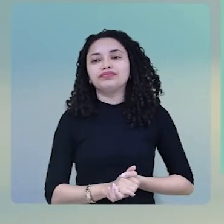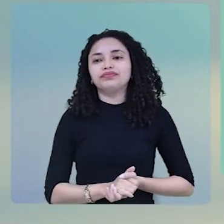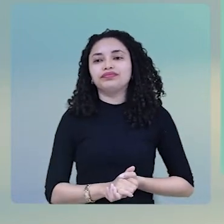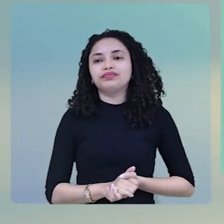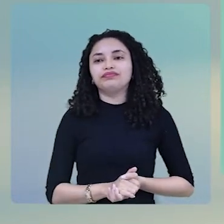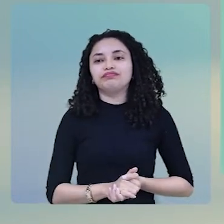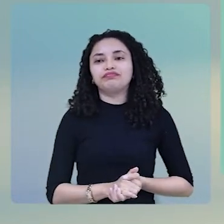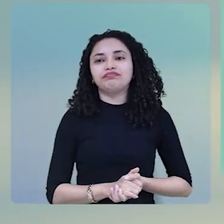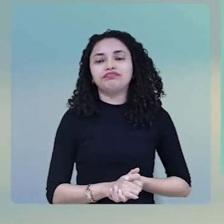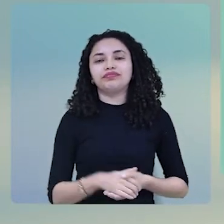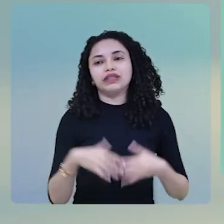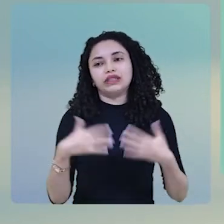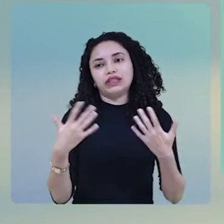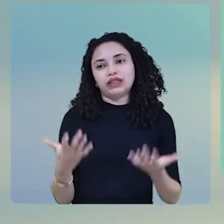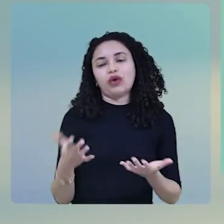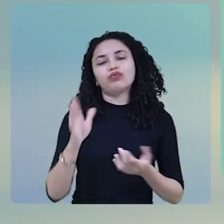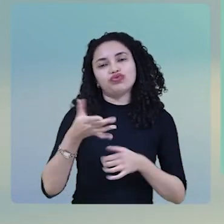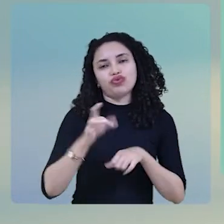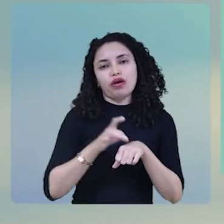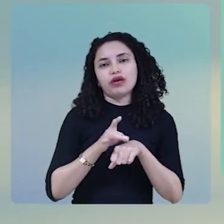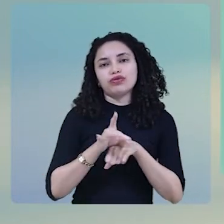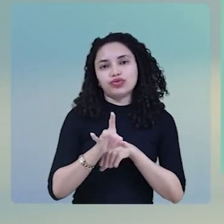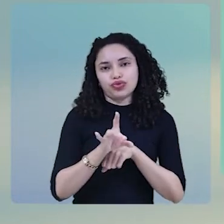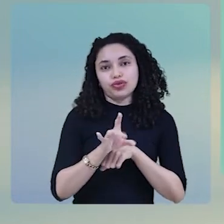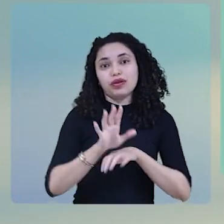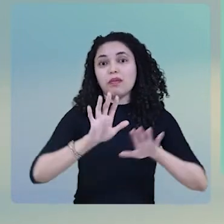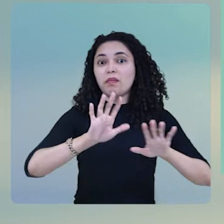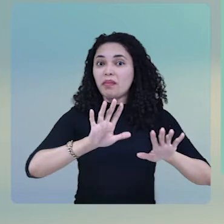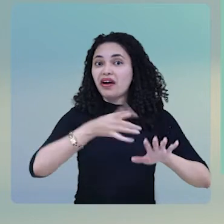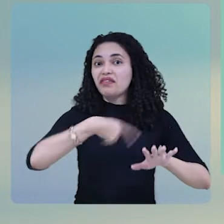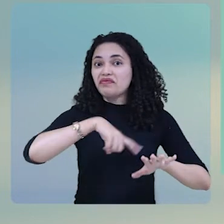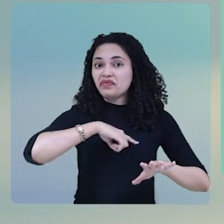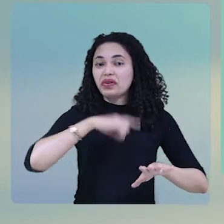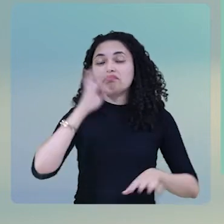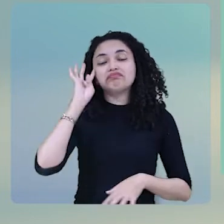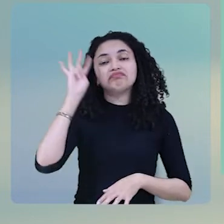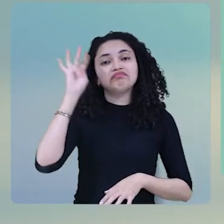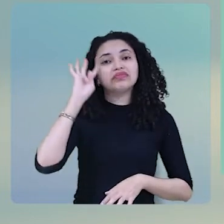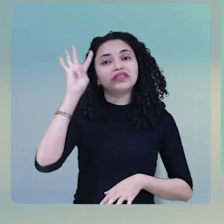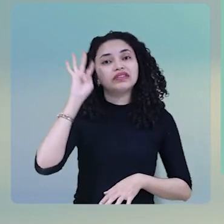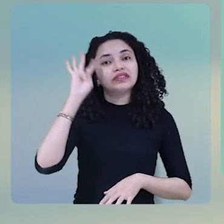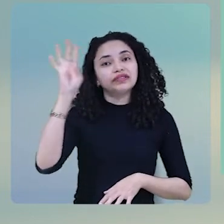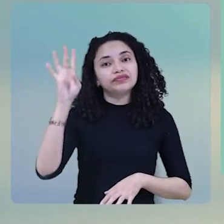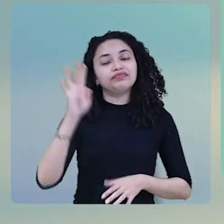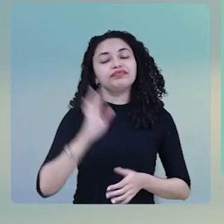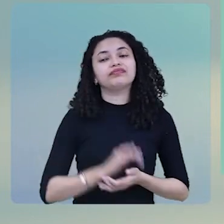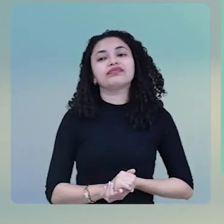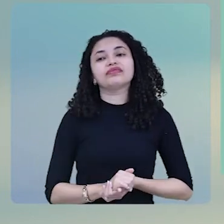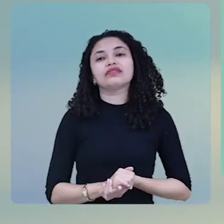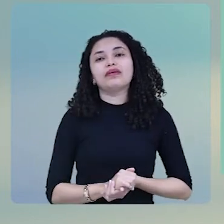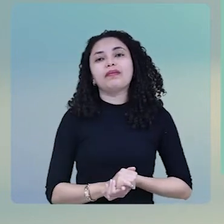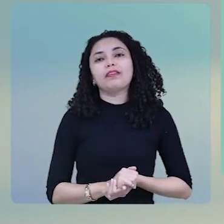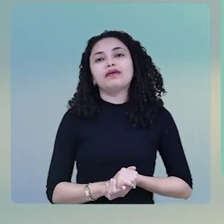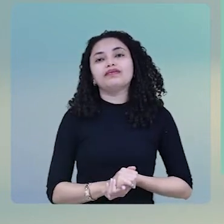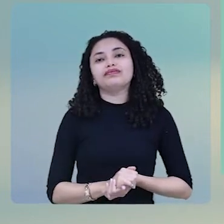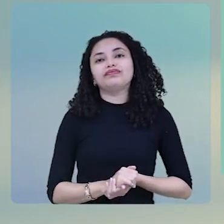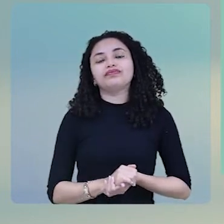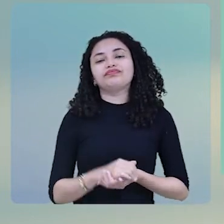para vocês, mas vamos refletir. E as condições de moradia, saneamento básico e